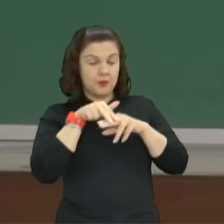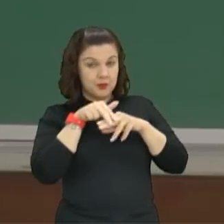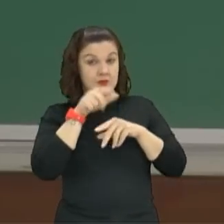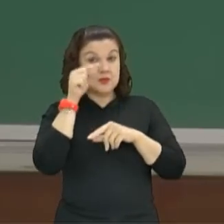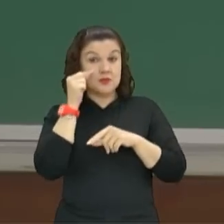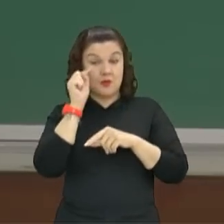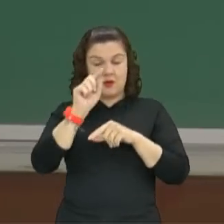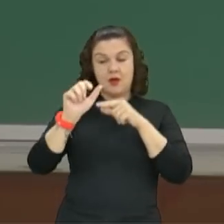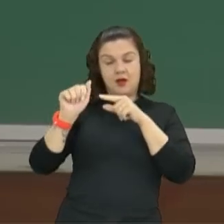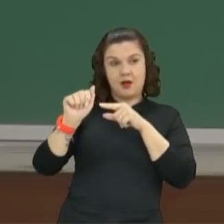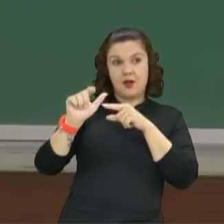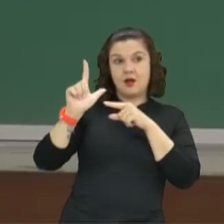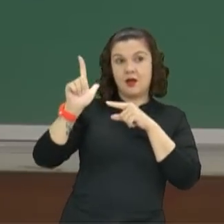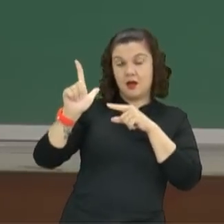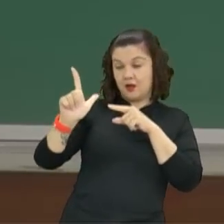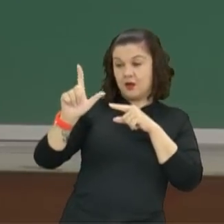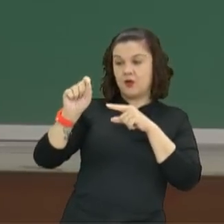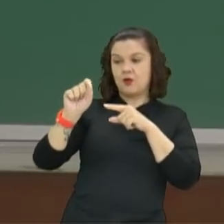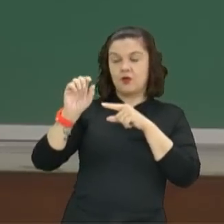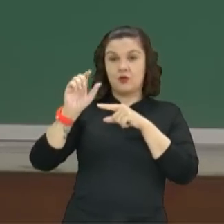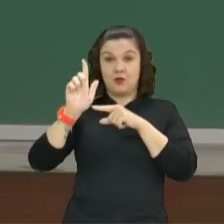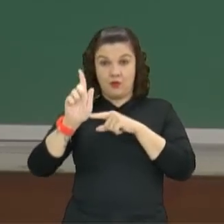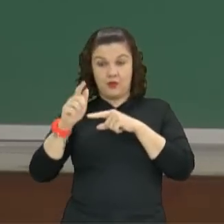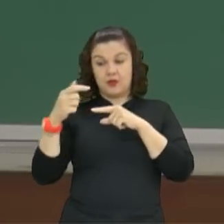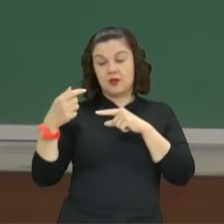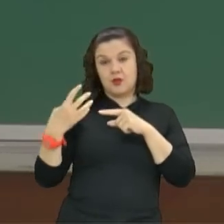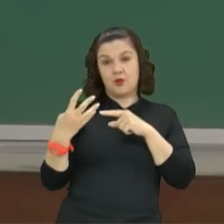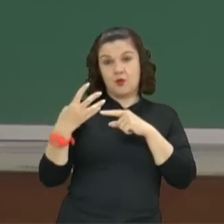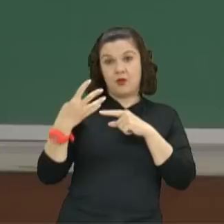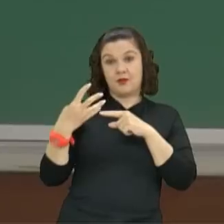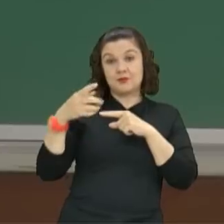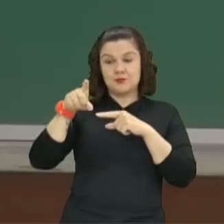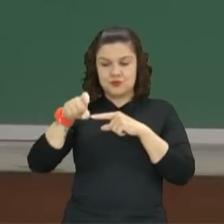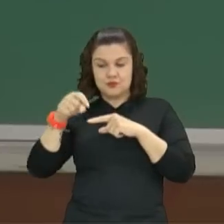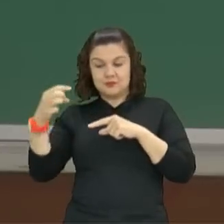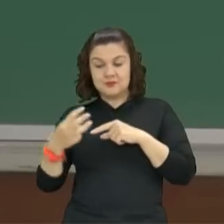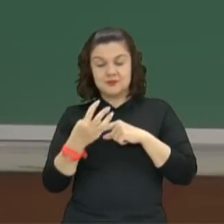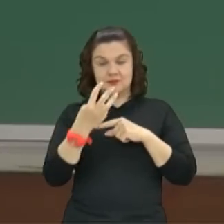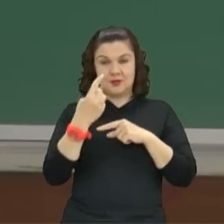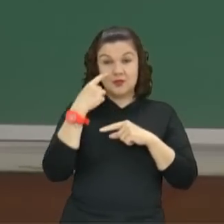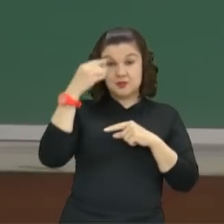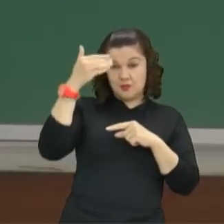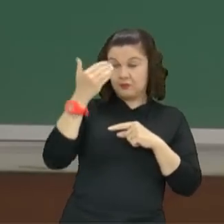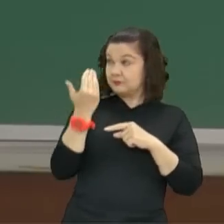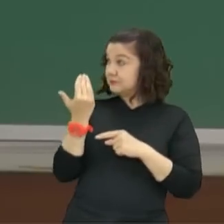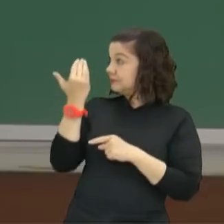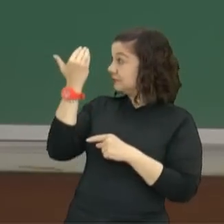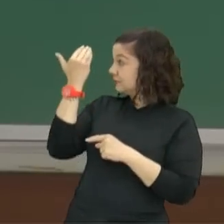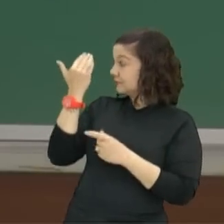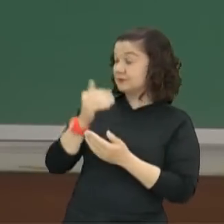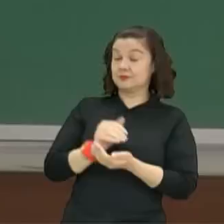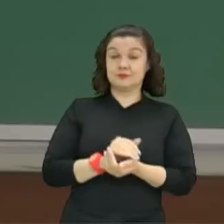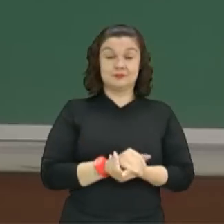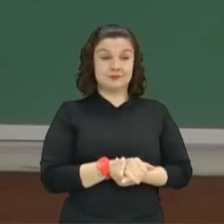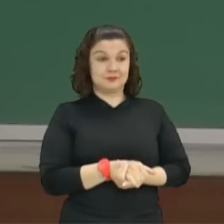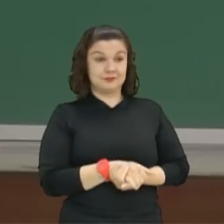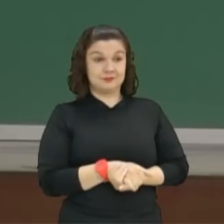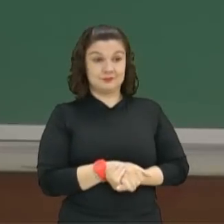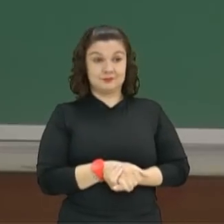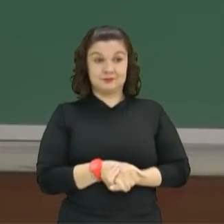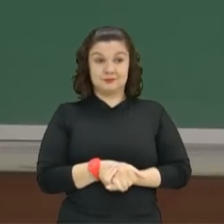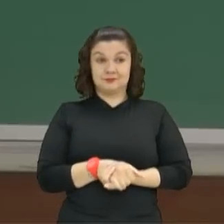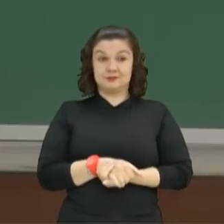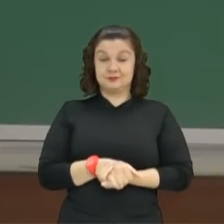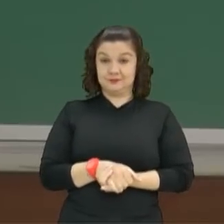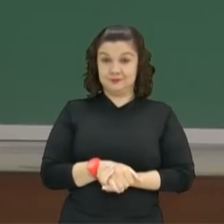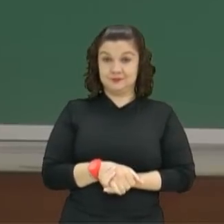ó. Letra A, log de 4x na base 3. Letra B, log de 2x na base 2.